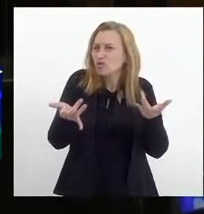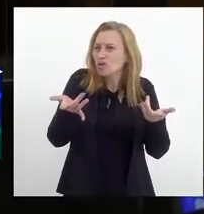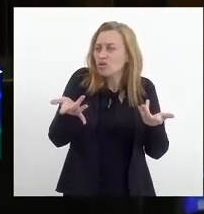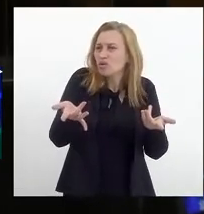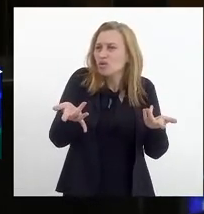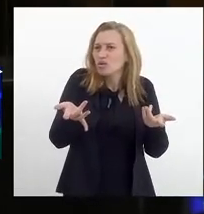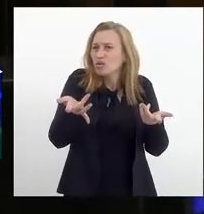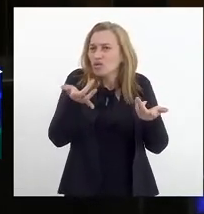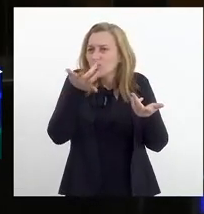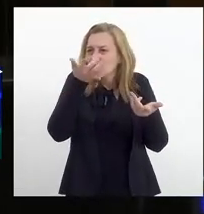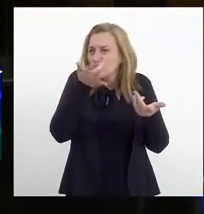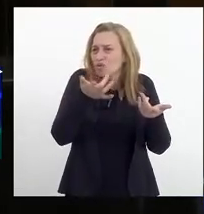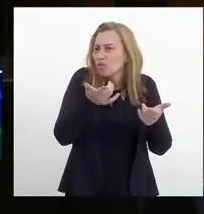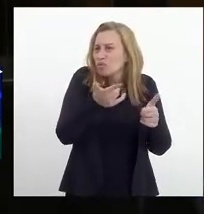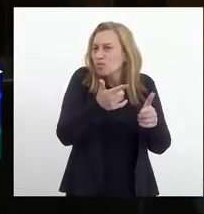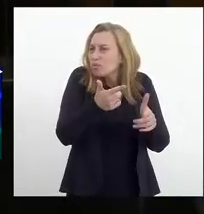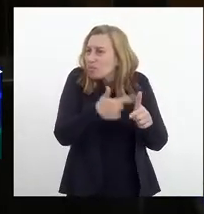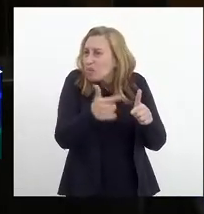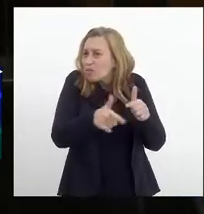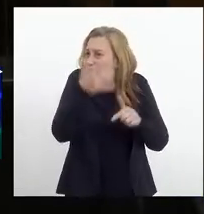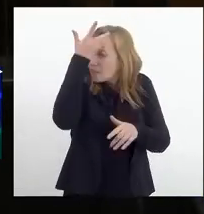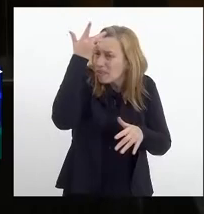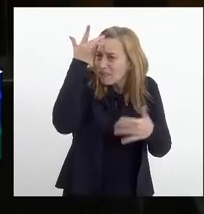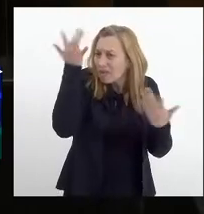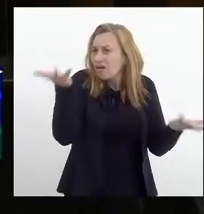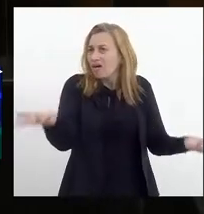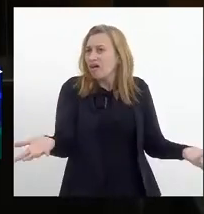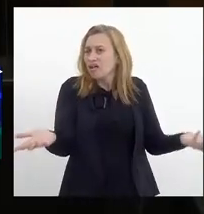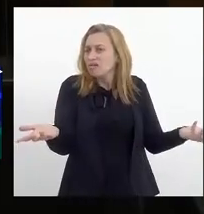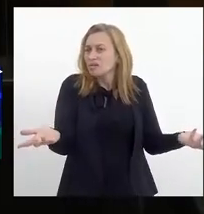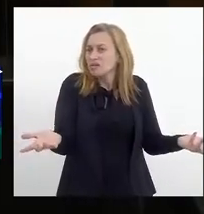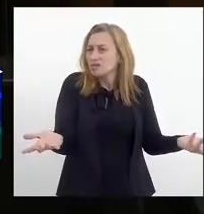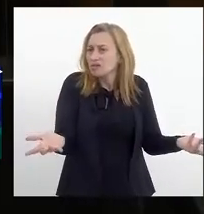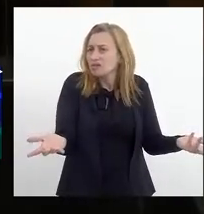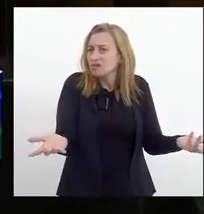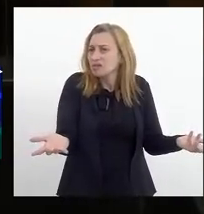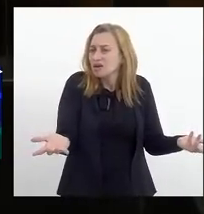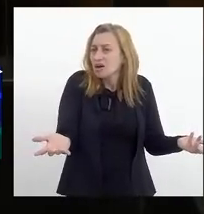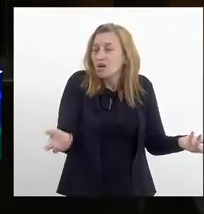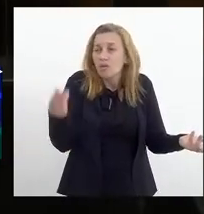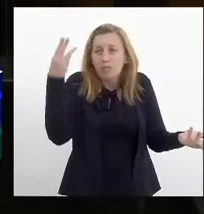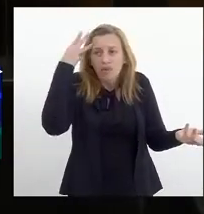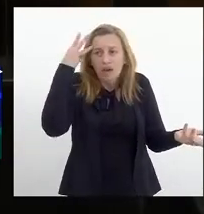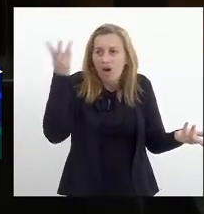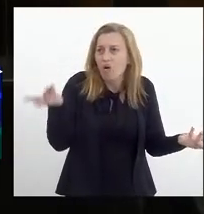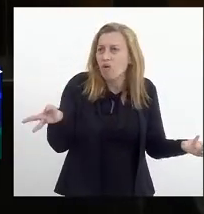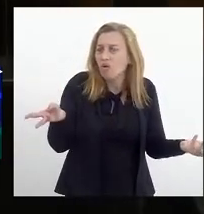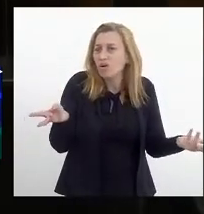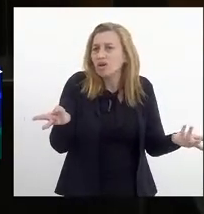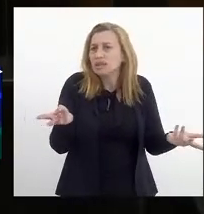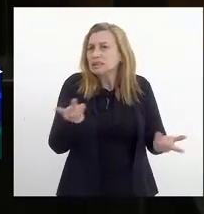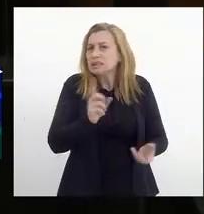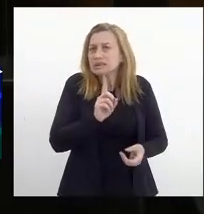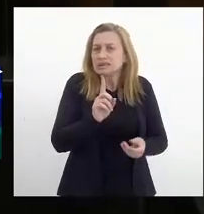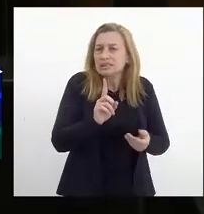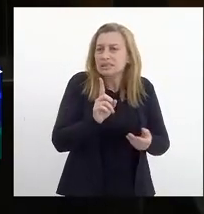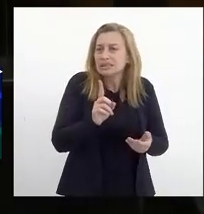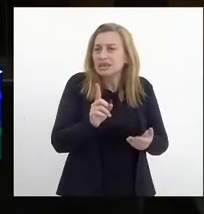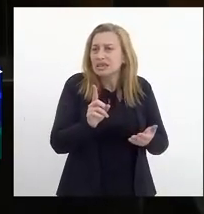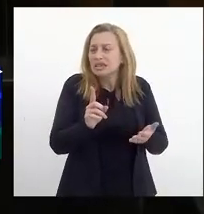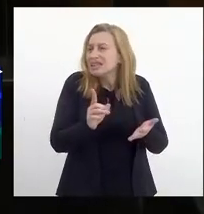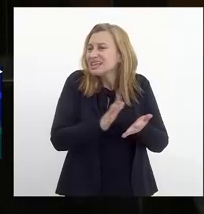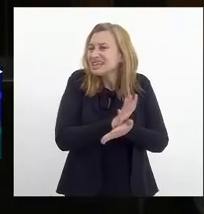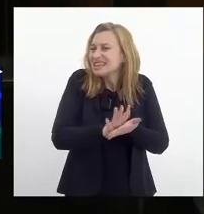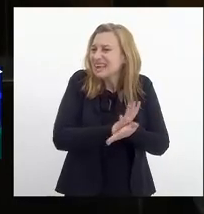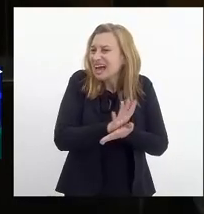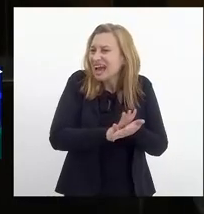agravando a situação de fragilidade em que aqueles pacientes aquelas pacientes se encontram é deplorável que não tem nada a ver com a